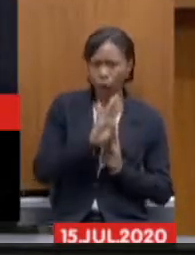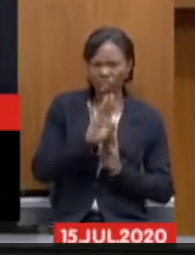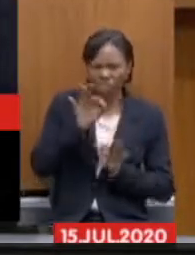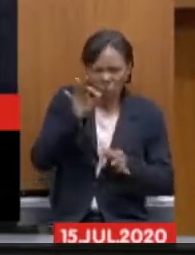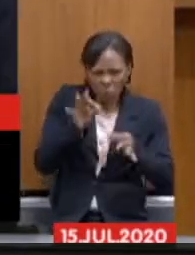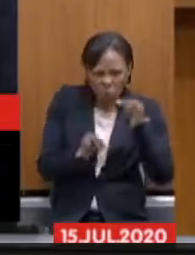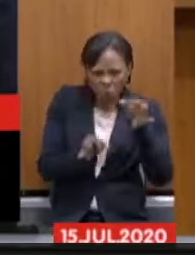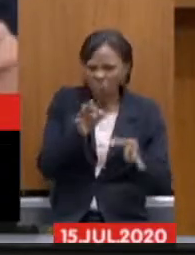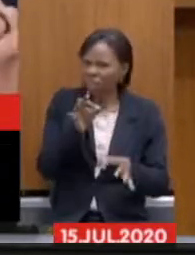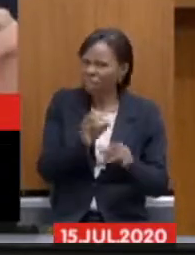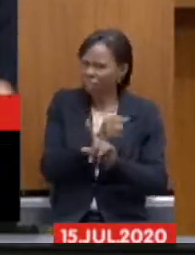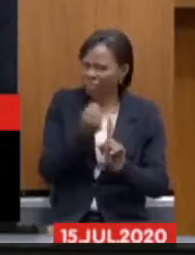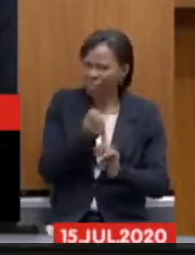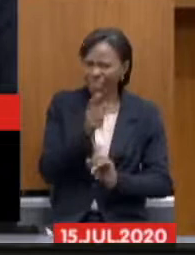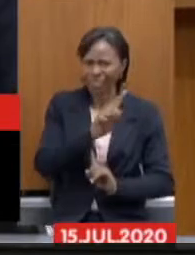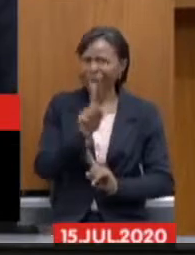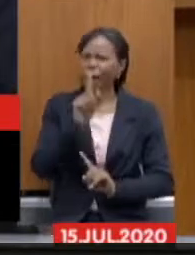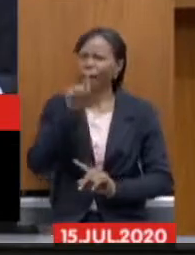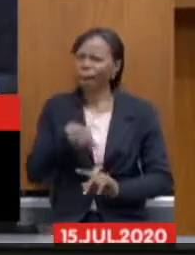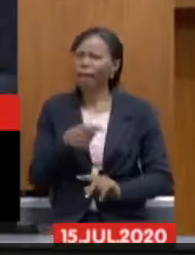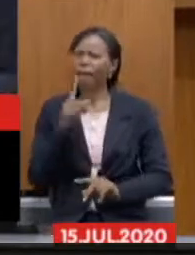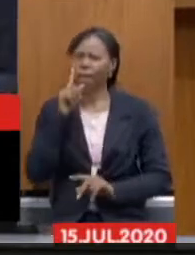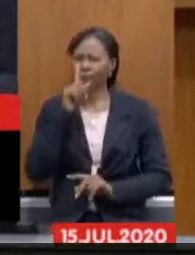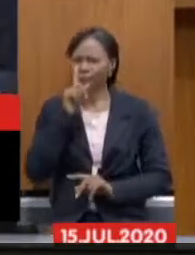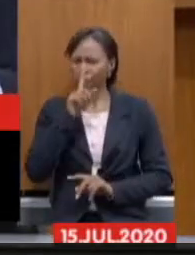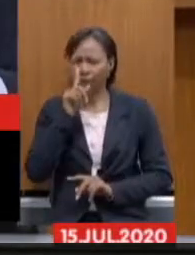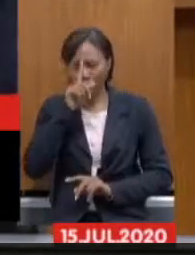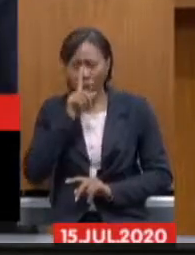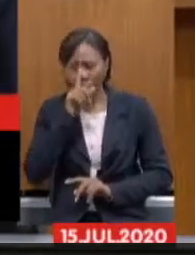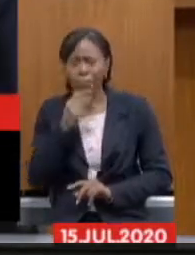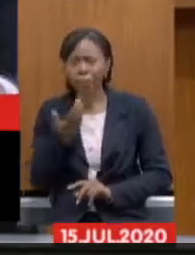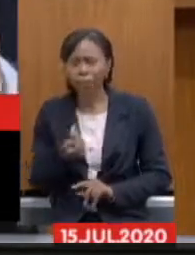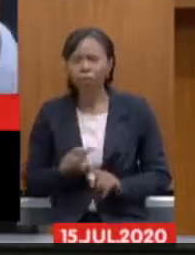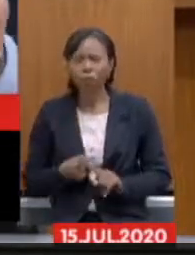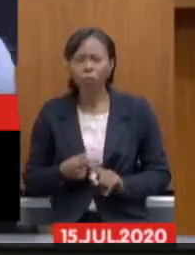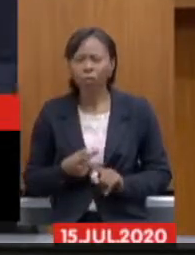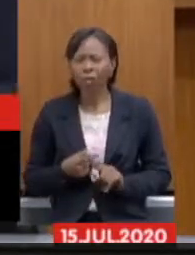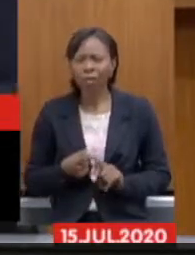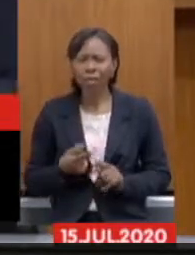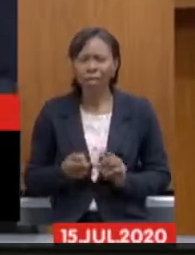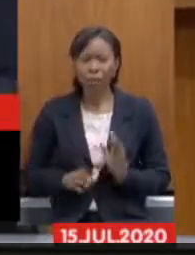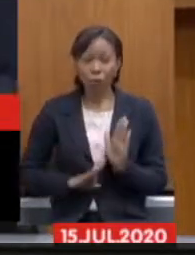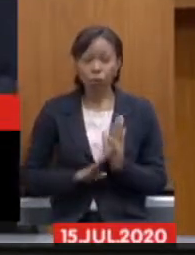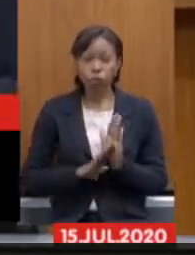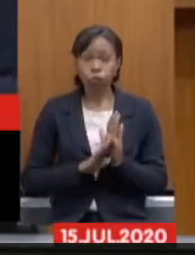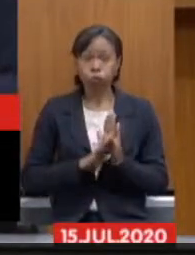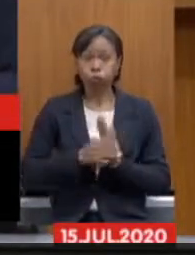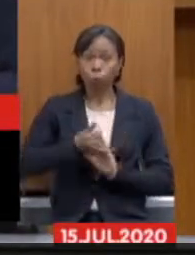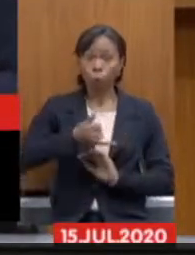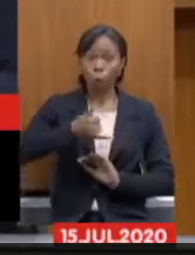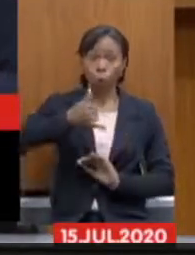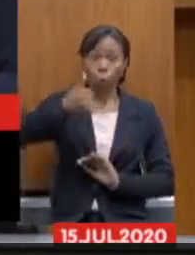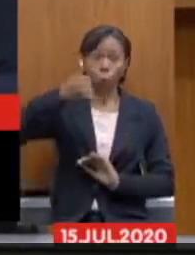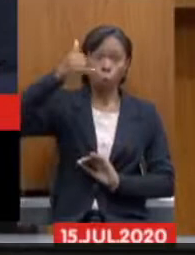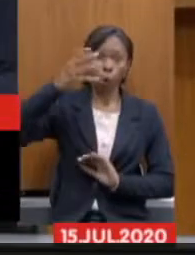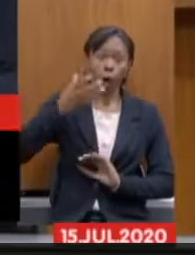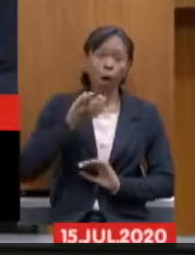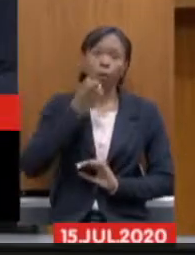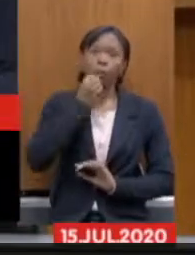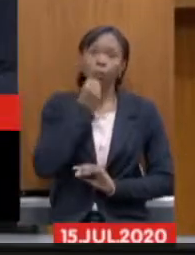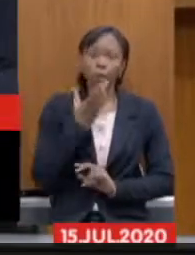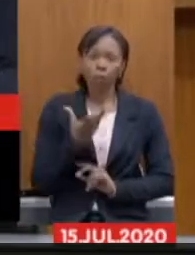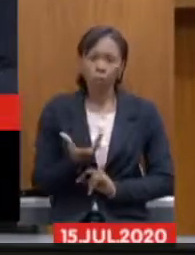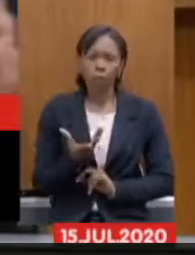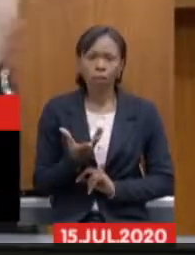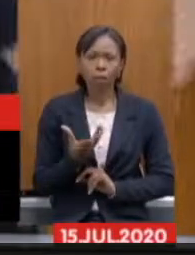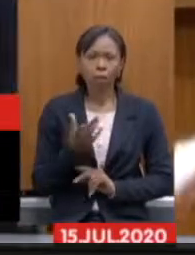uma armadilha pela simples e composição salarial devido às razões meramente fracionárias o servidor anda na tabela